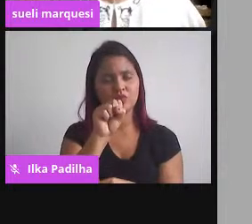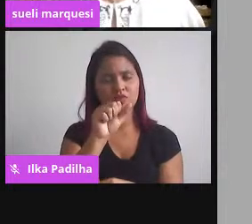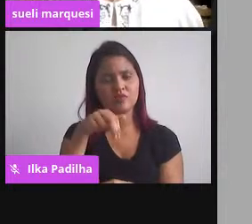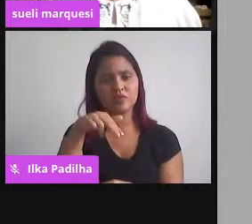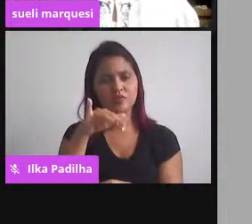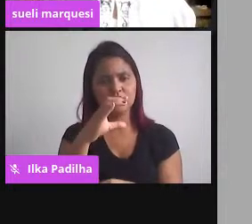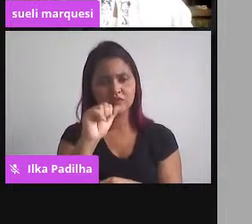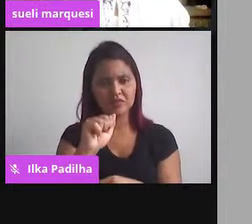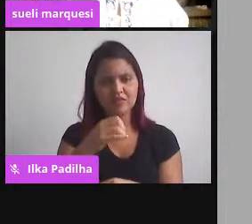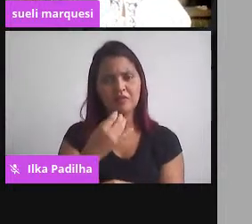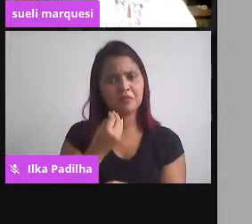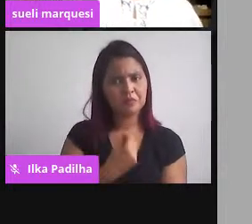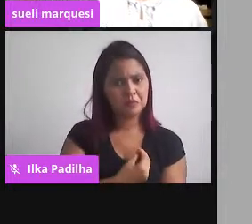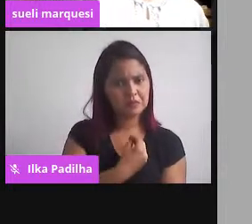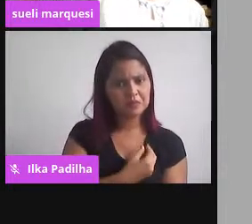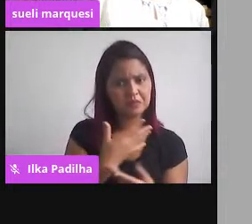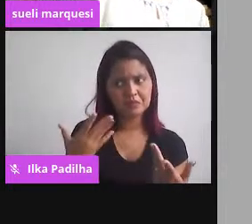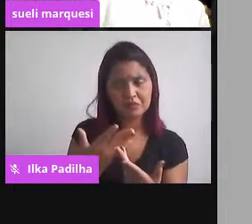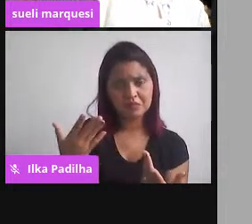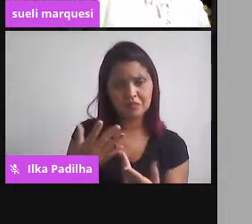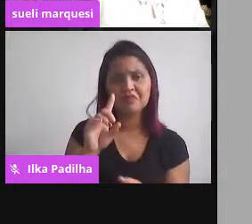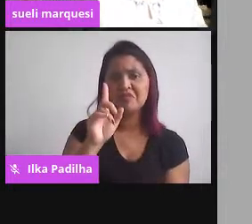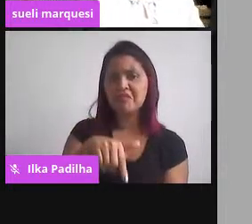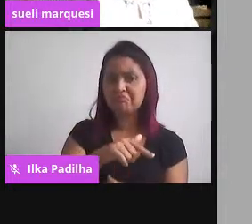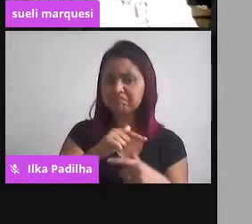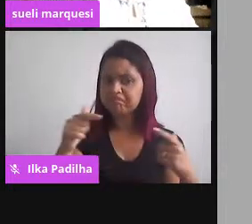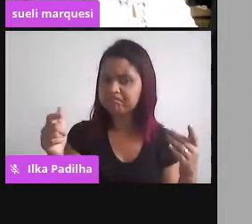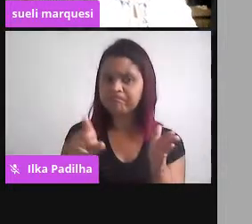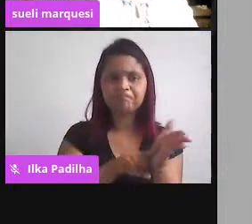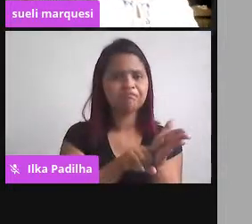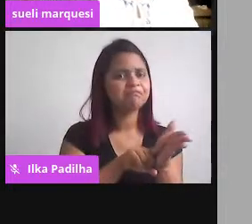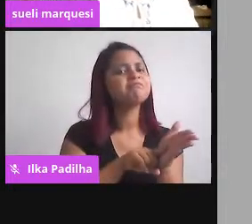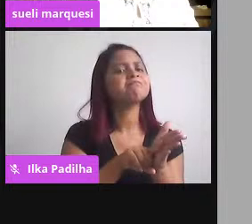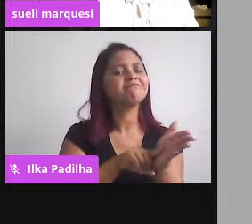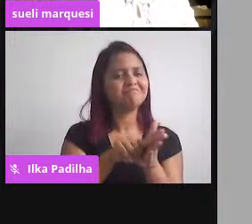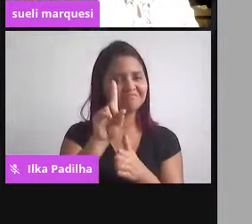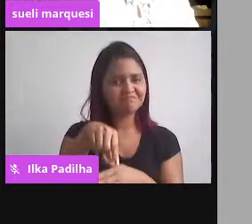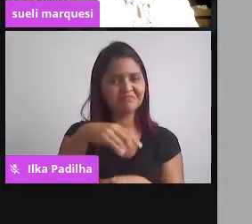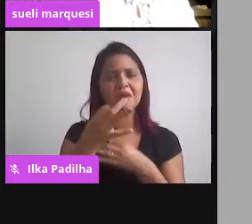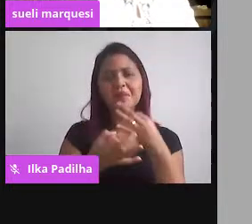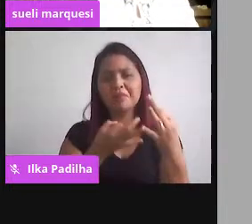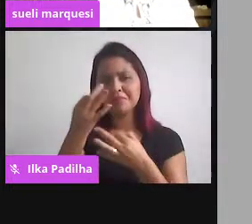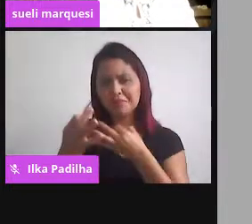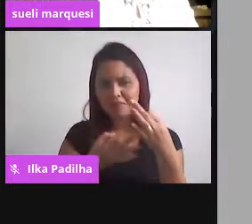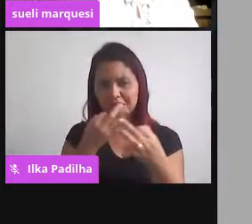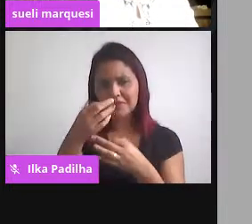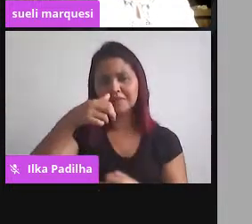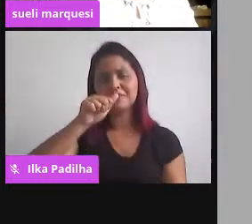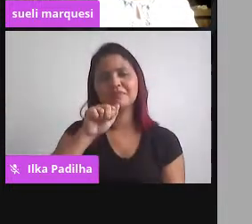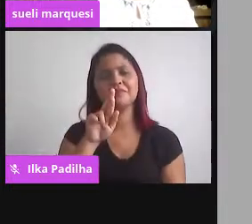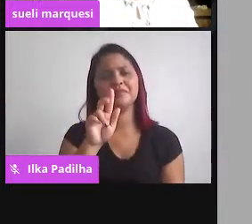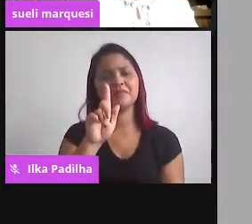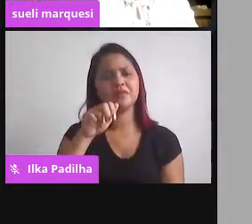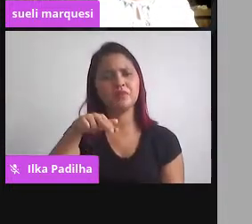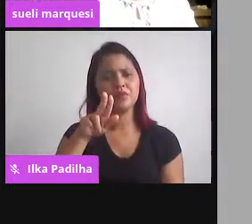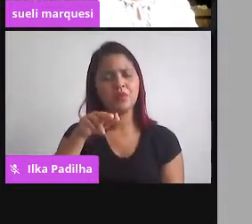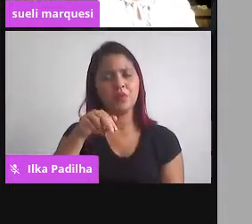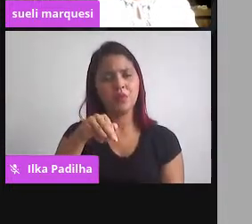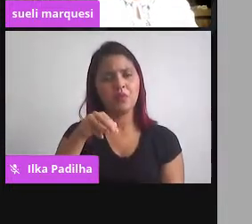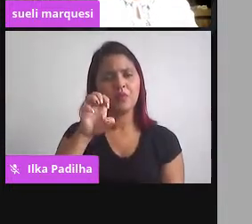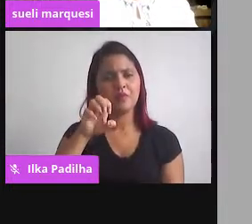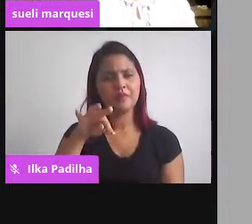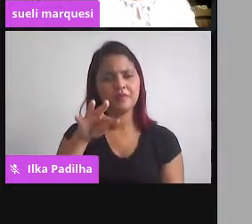sei se ela ainda está, mas ela é uma grande estudiosa também da argumentação, e realmente no Brasil nós